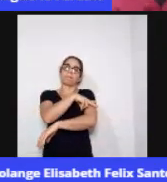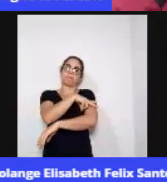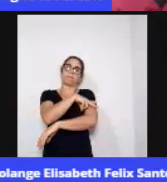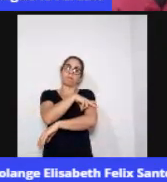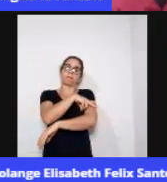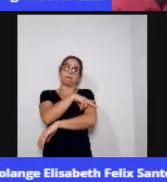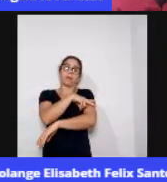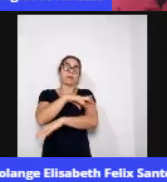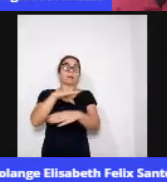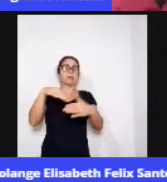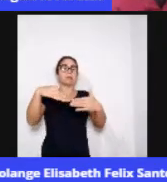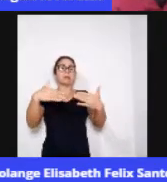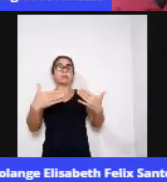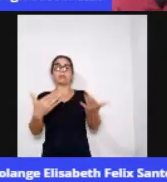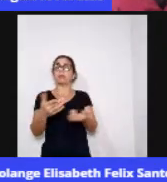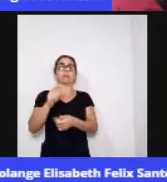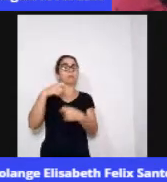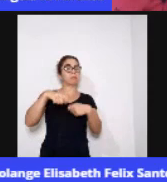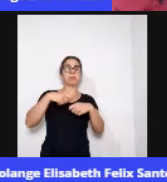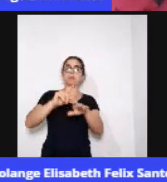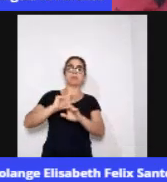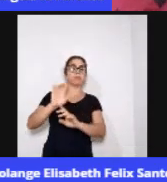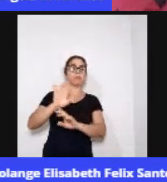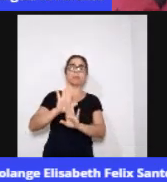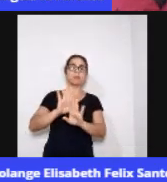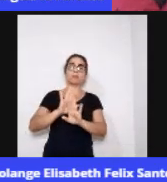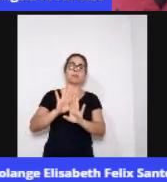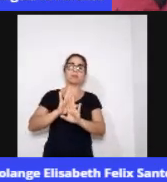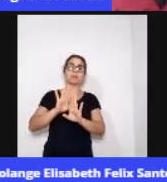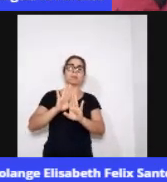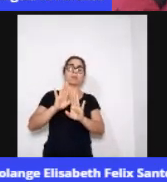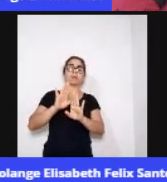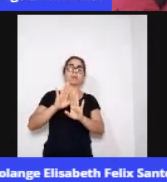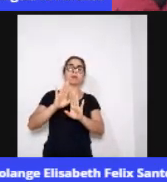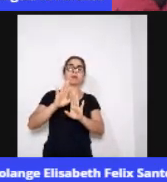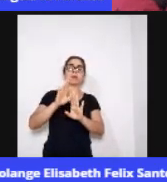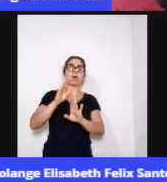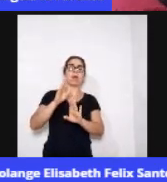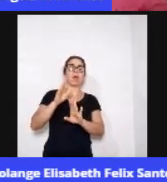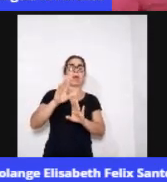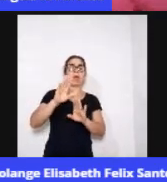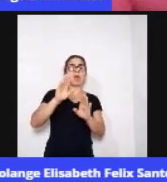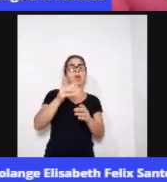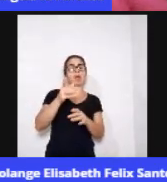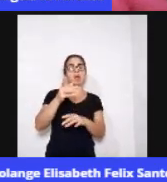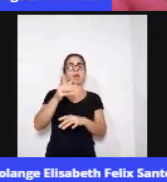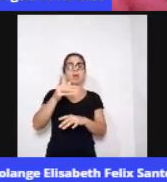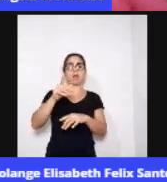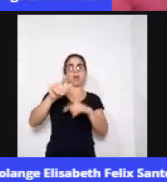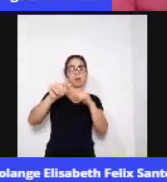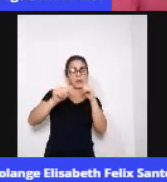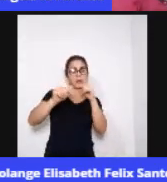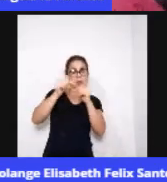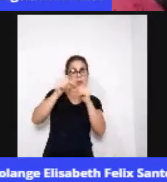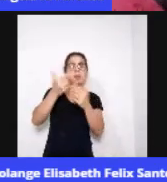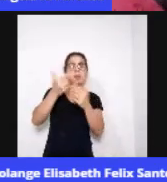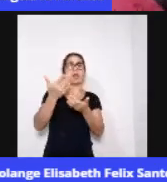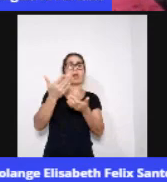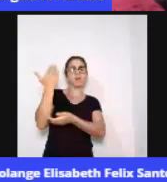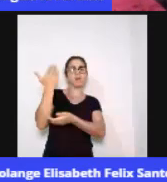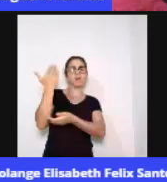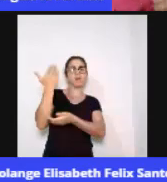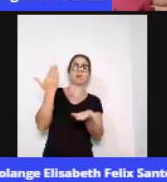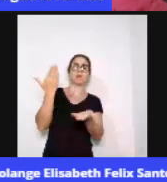deixar para trás o que ele trabalhou anteriormente. Ele vai complementar esse trabalho, porque como